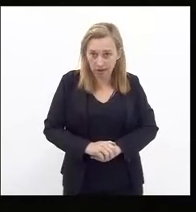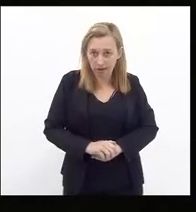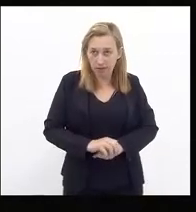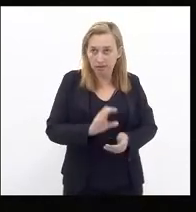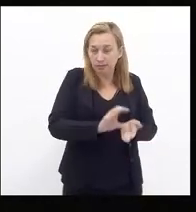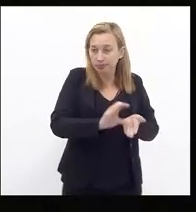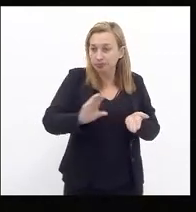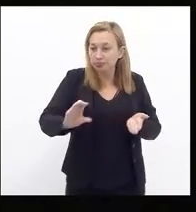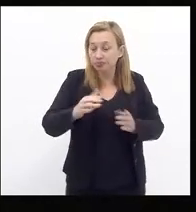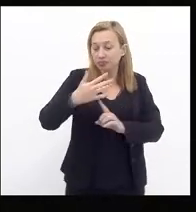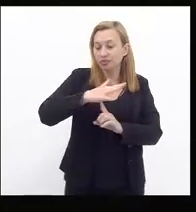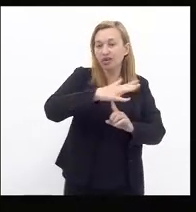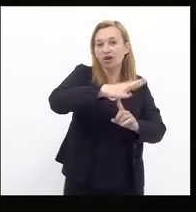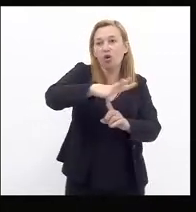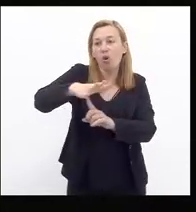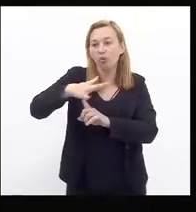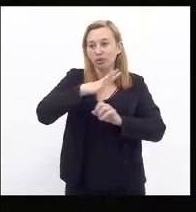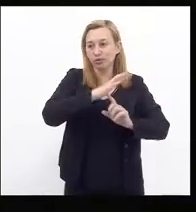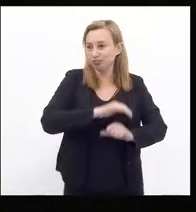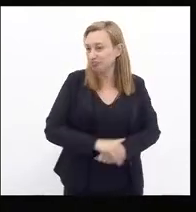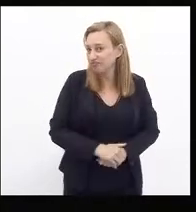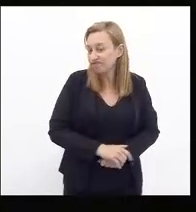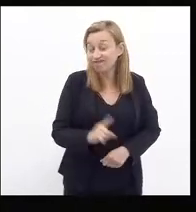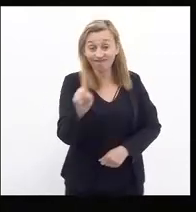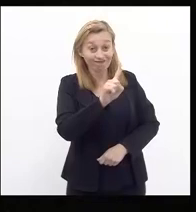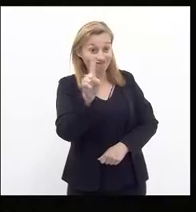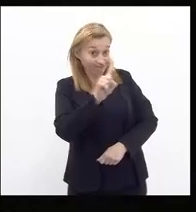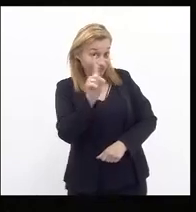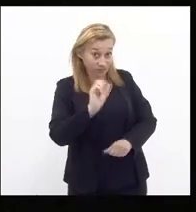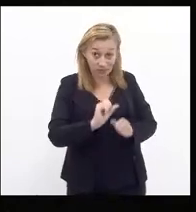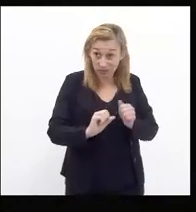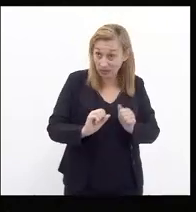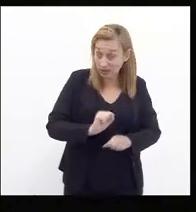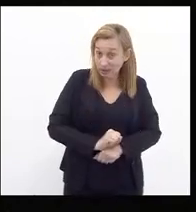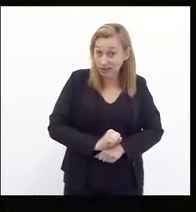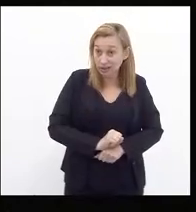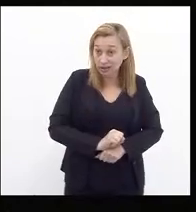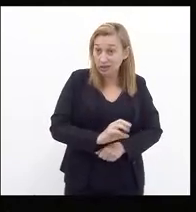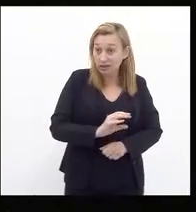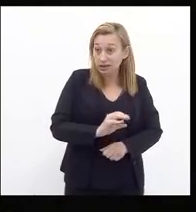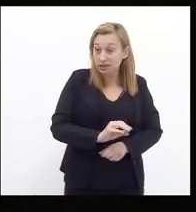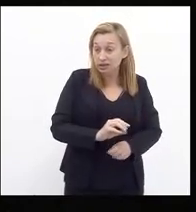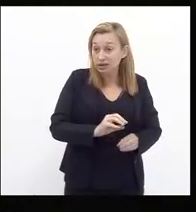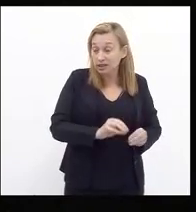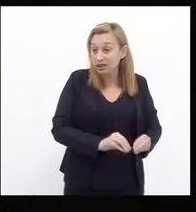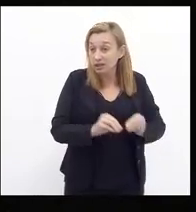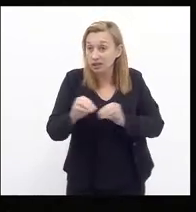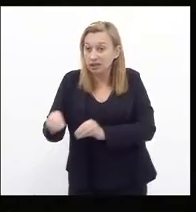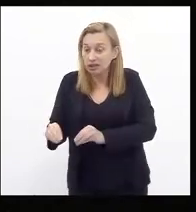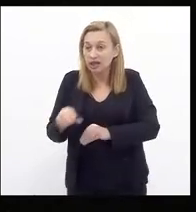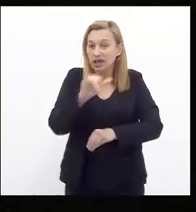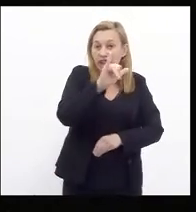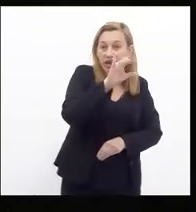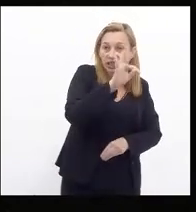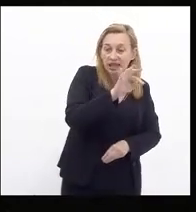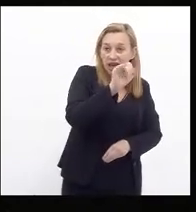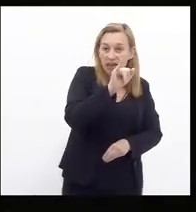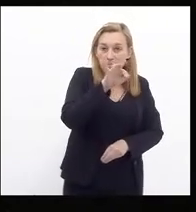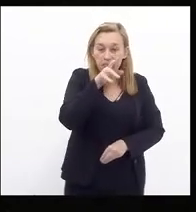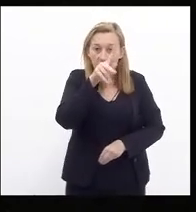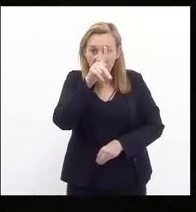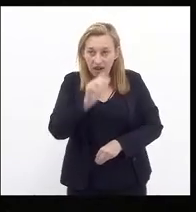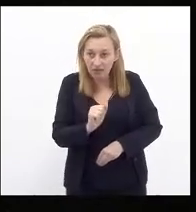deslocamento de helicóptero não faria o deslocamento Itaipava